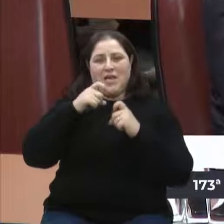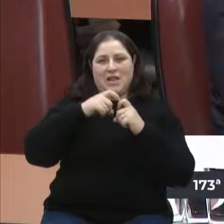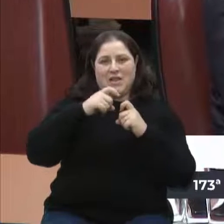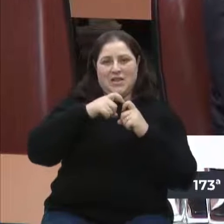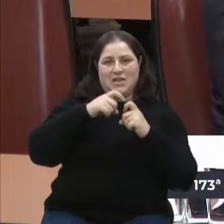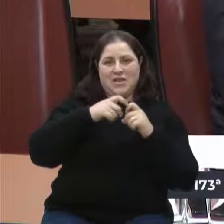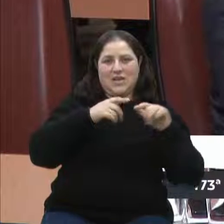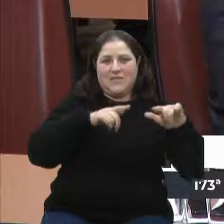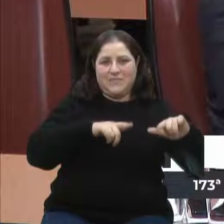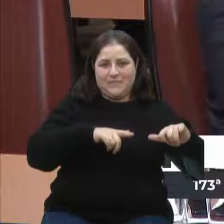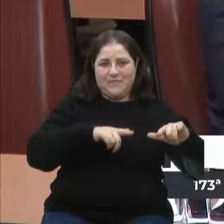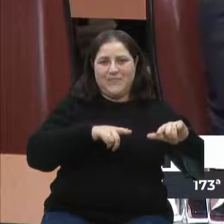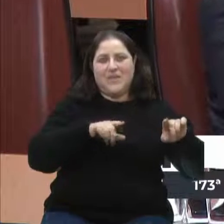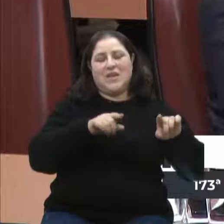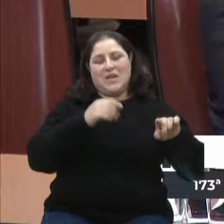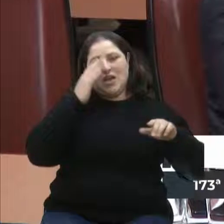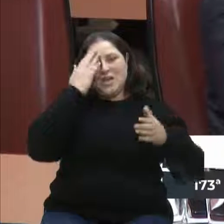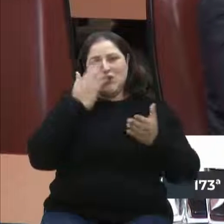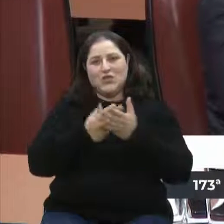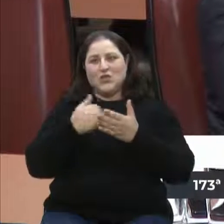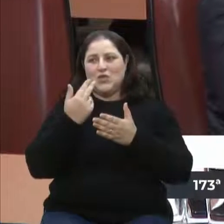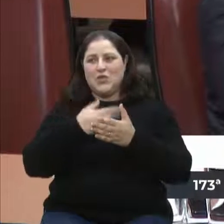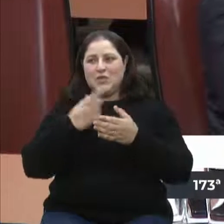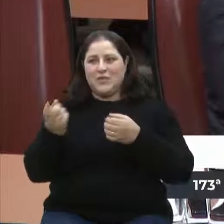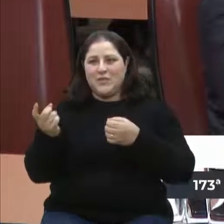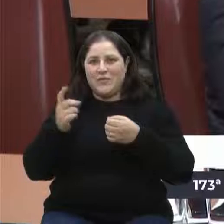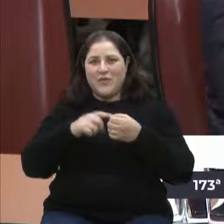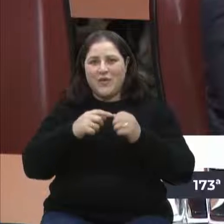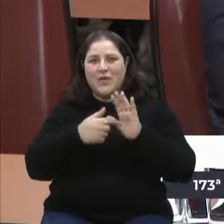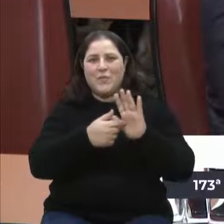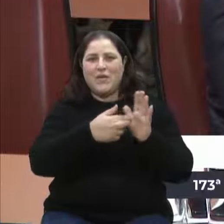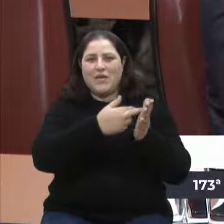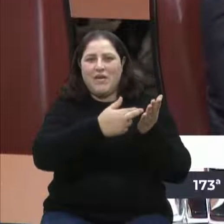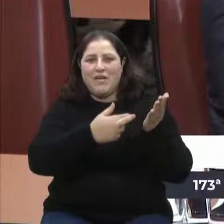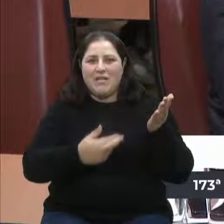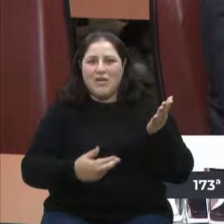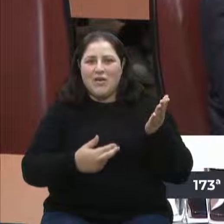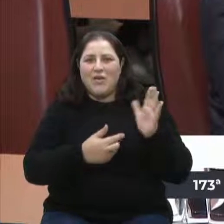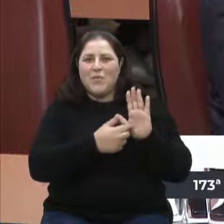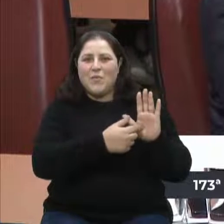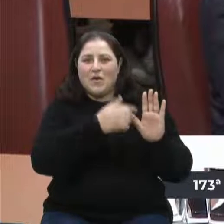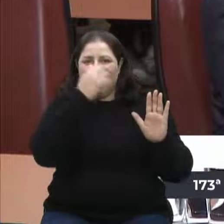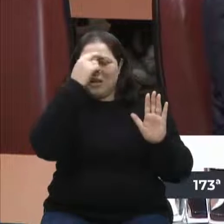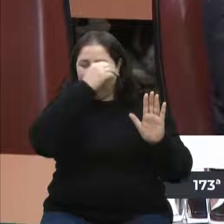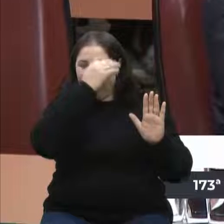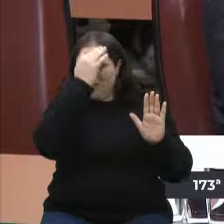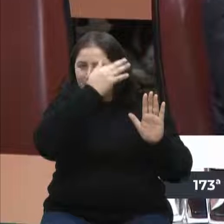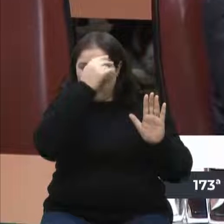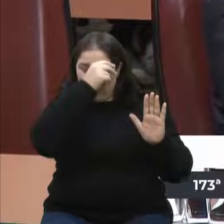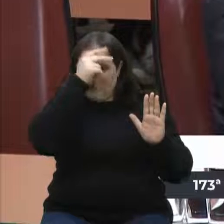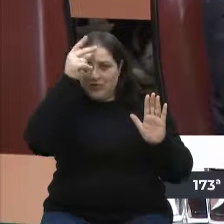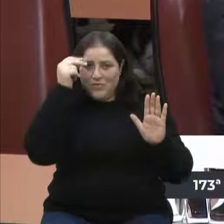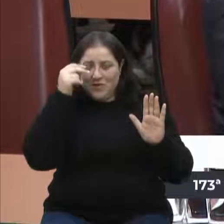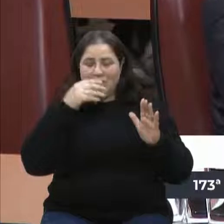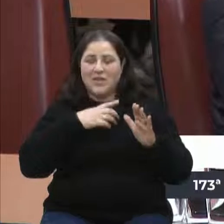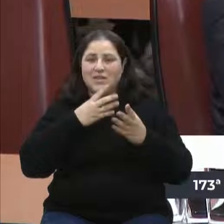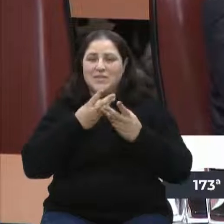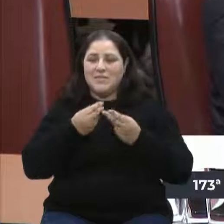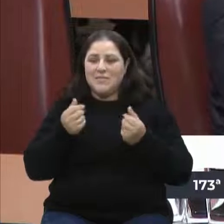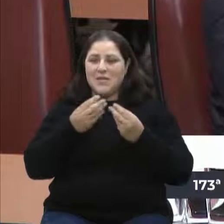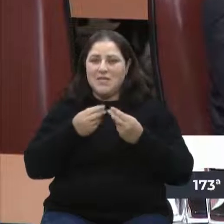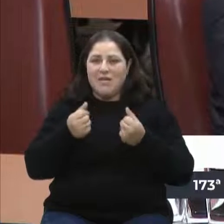certeza que quando a gente voltou para Caxias, a gente apresentou alguns relatórios, principalmente ao prefeito Adiló, e ele teve toda a sensibilidade de